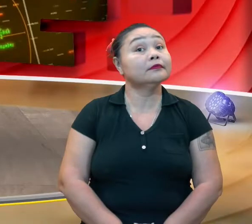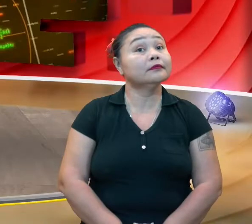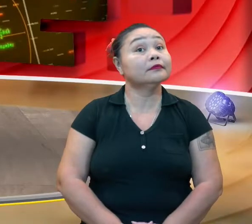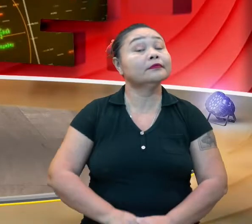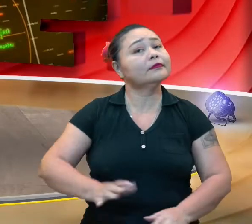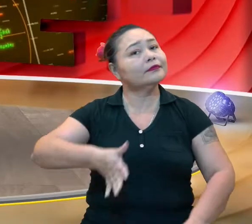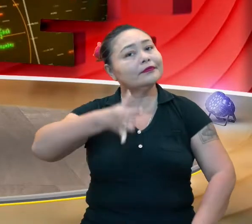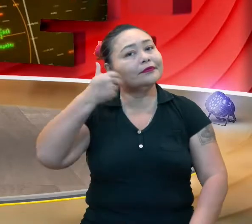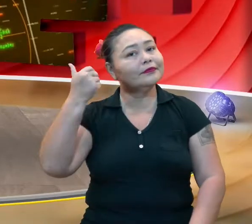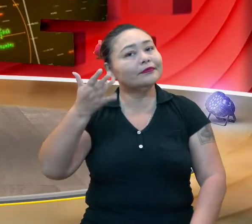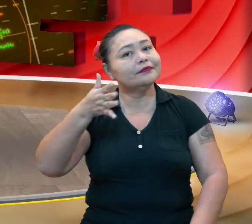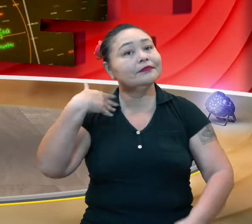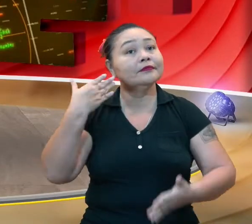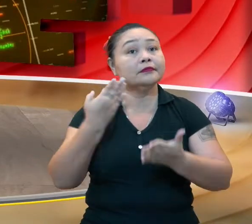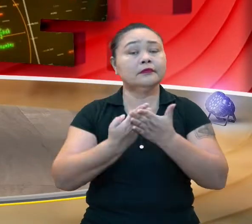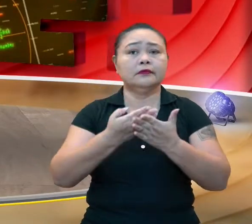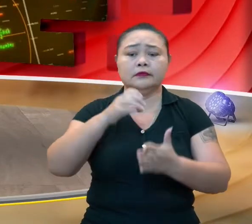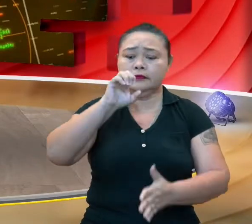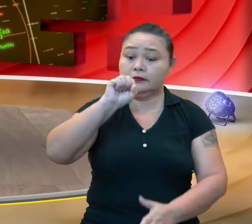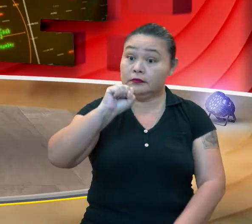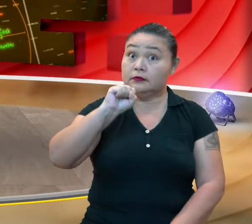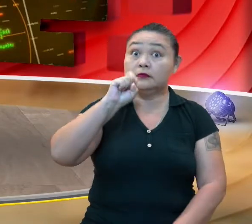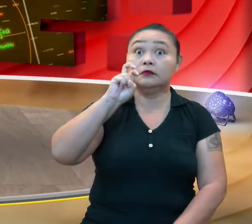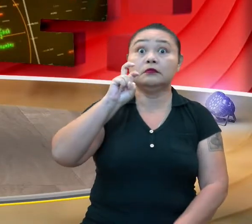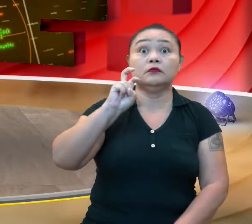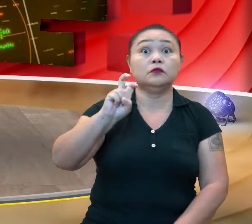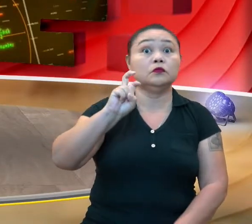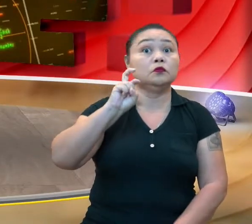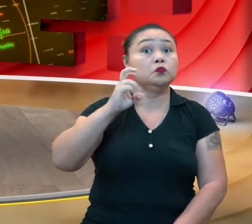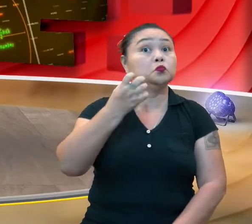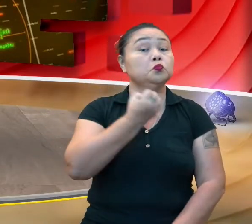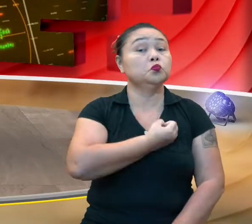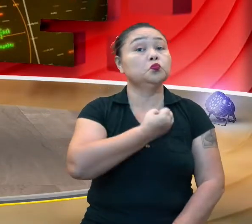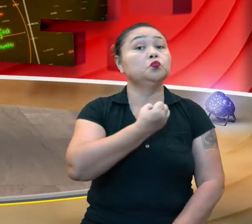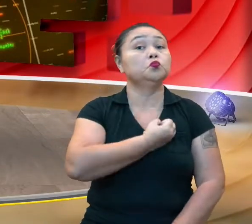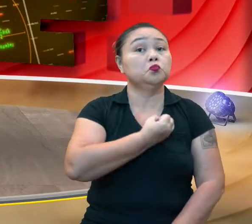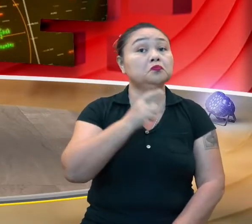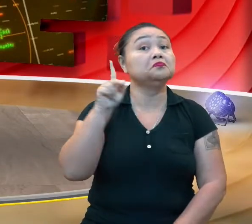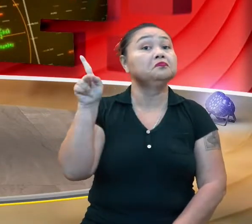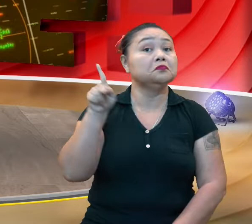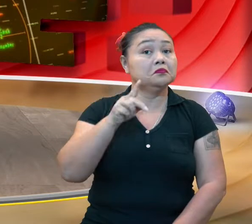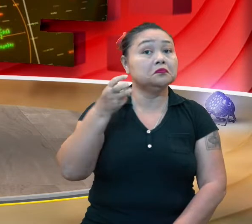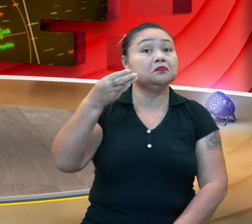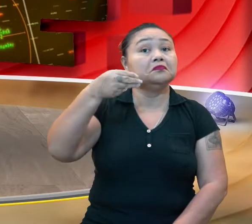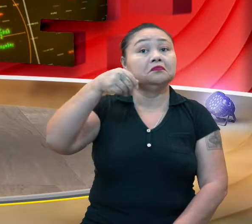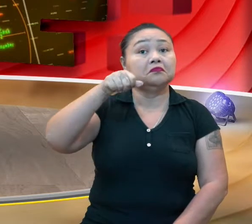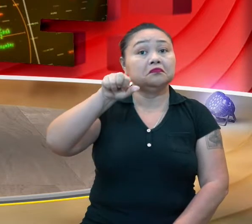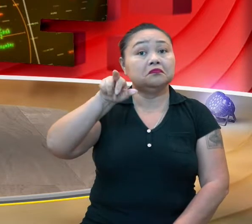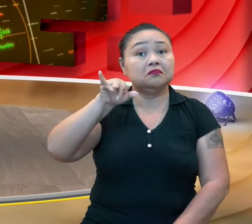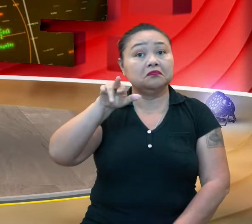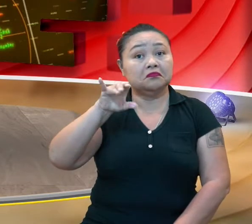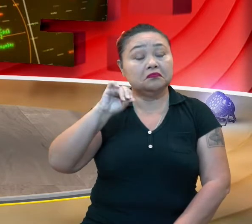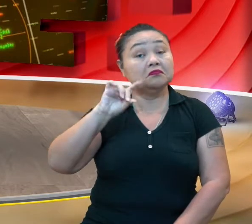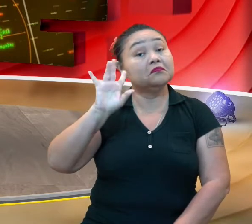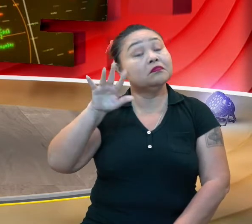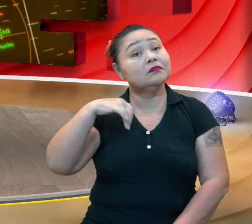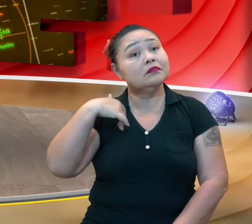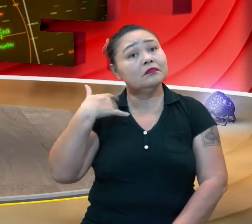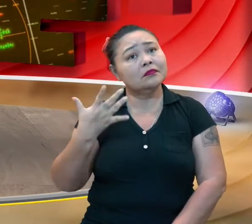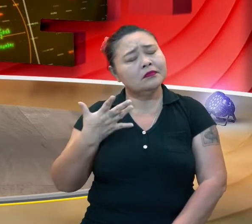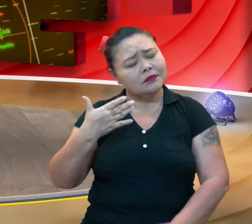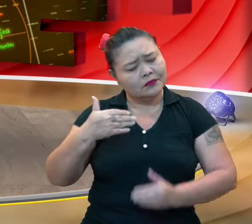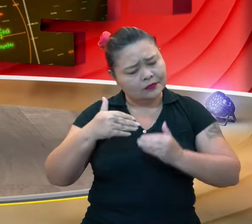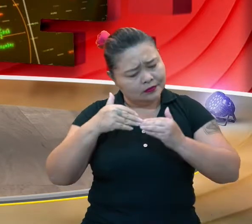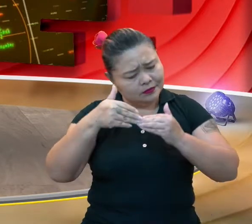E vamos de aula 85, professor Maurício. E o negócio é o seguinte, ao mesmo tempo, né? Já na